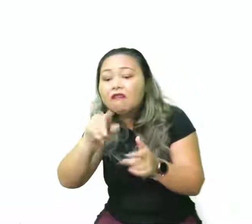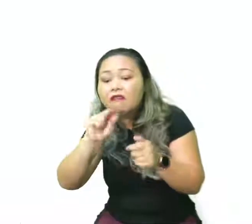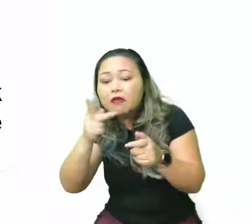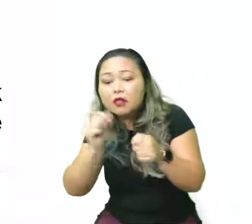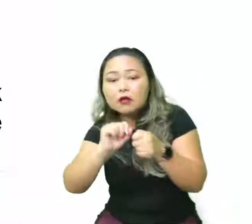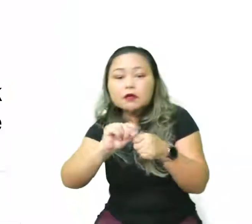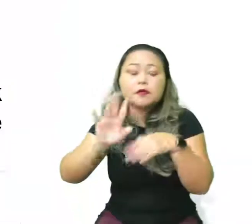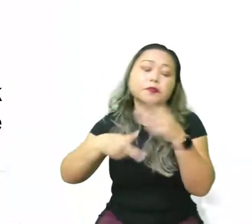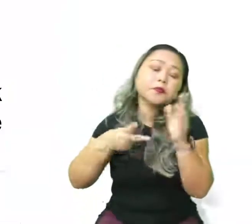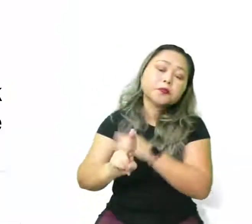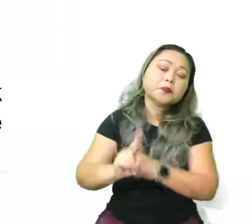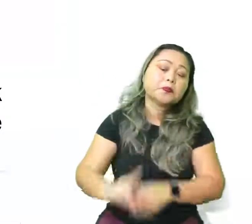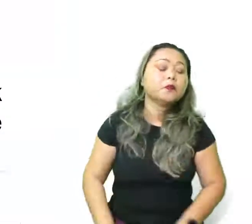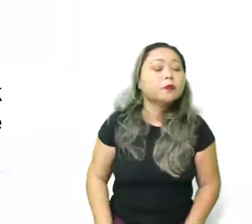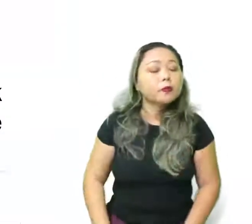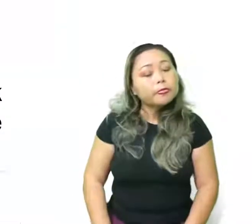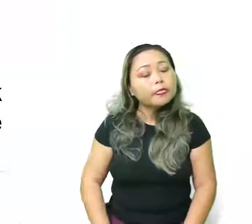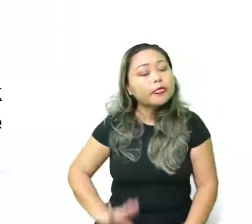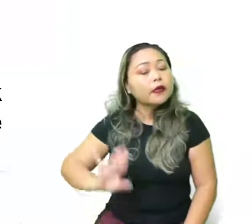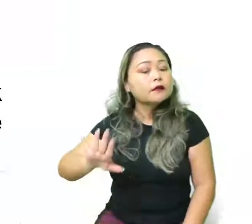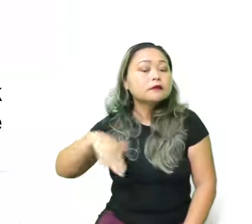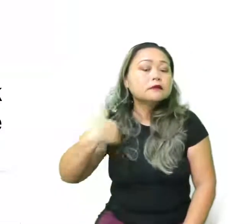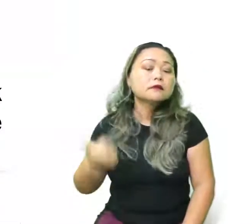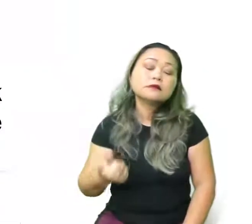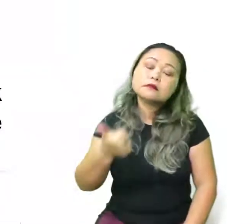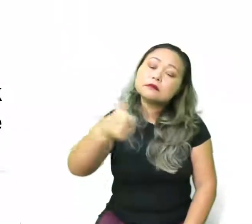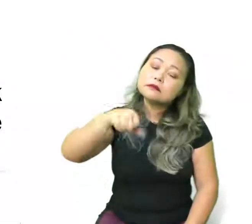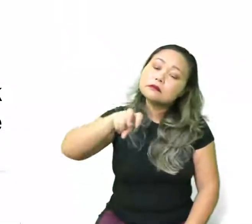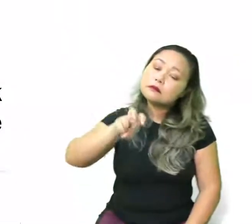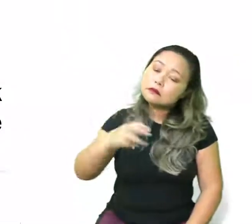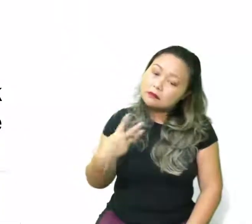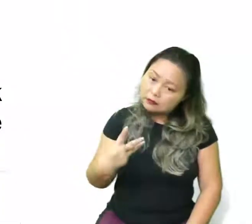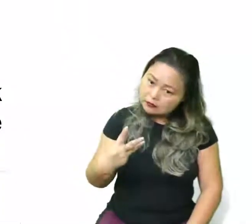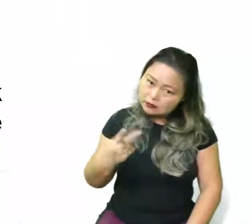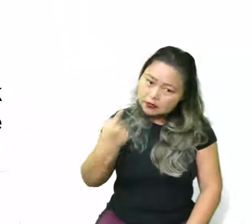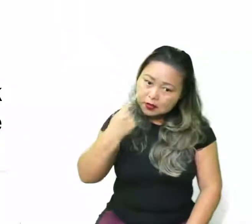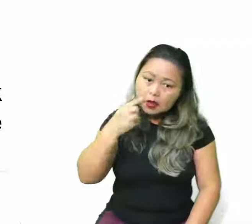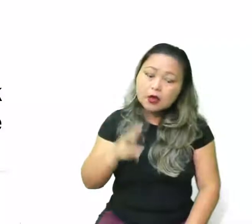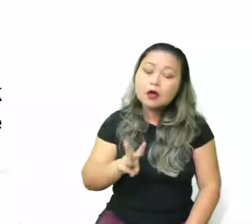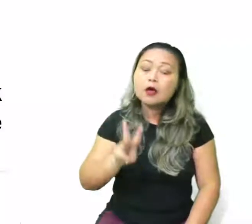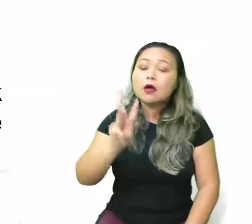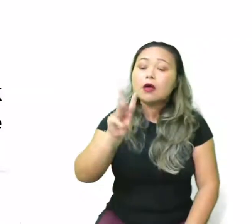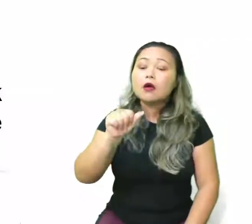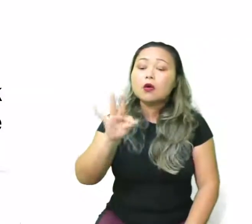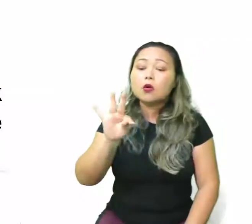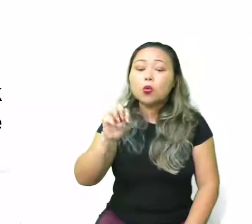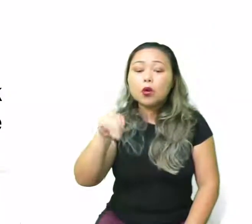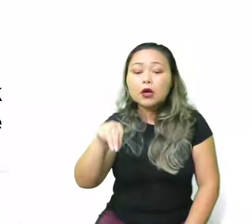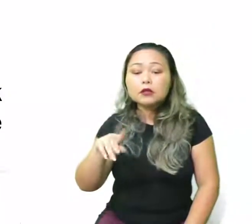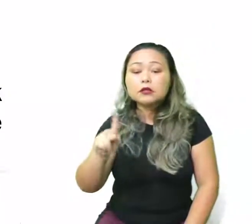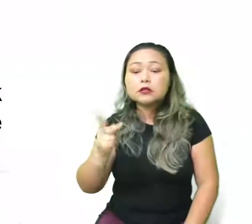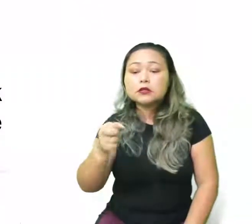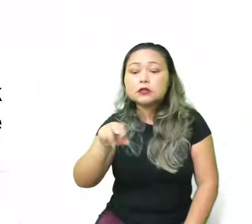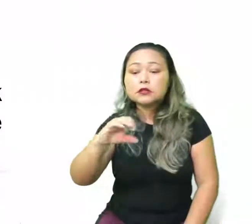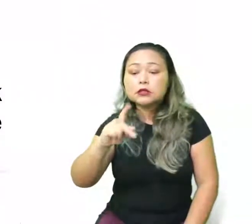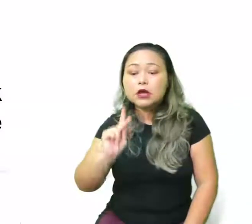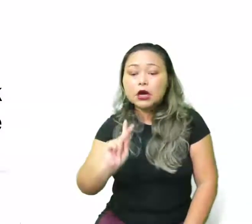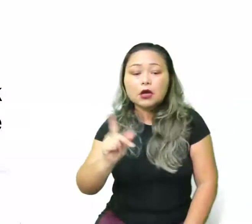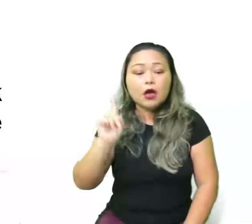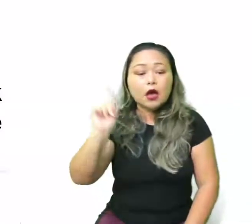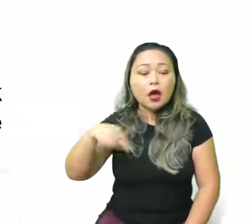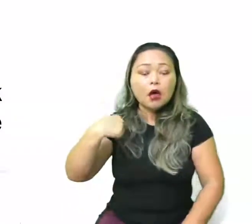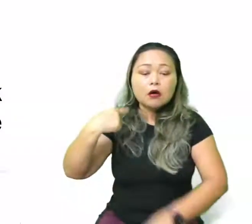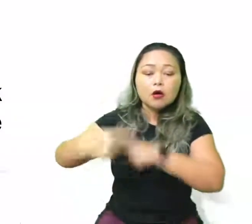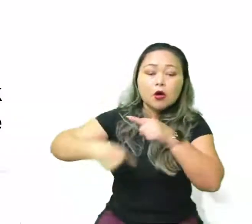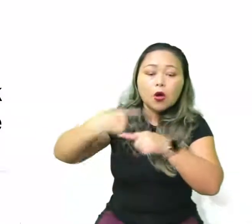então. Nós temos em 1953, Watson e Crick descreveram o modelo da dupla hélice para